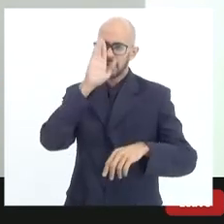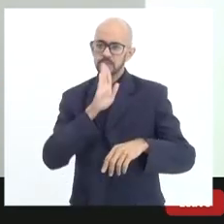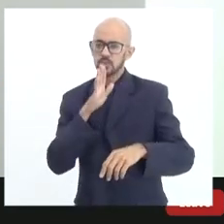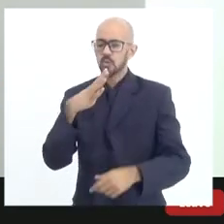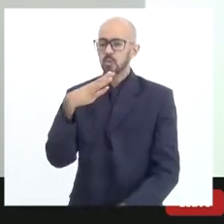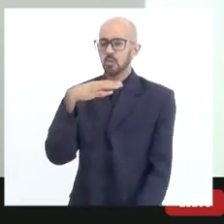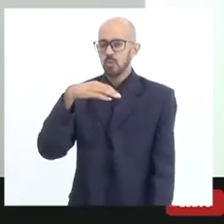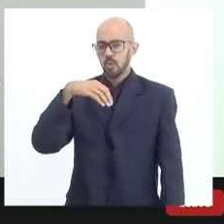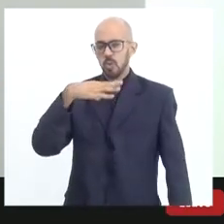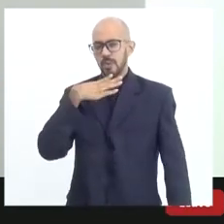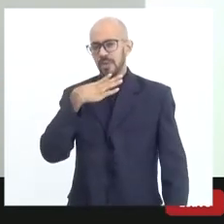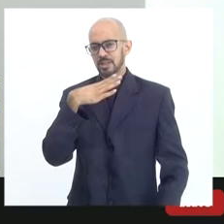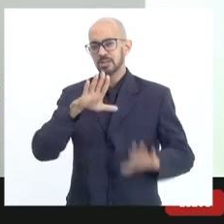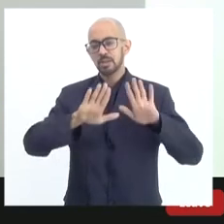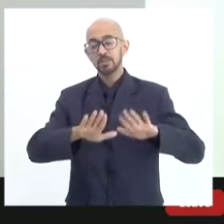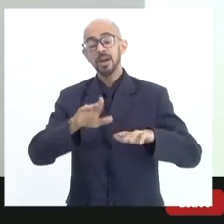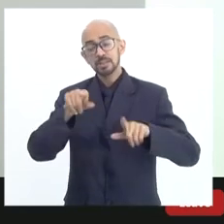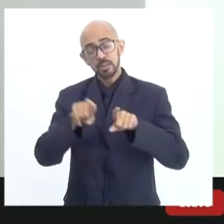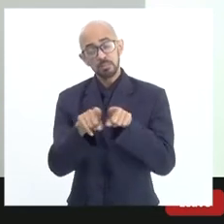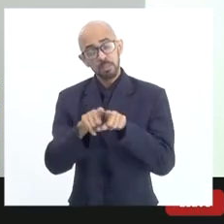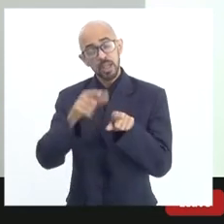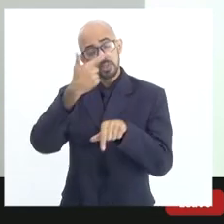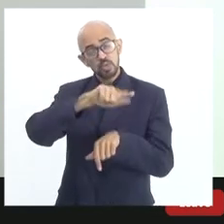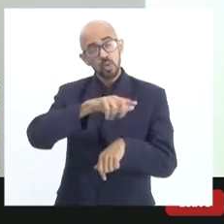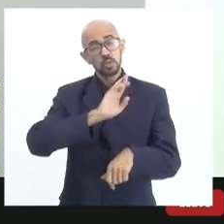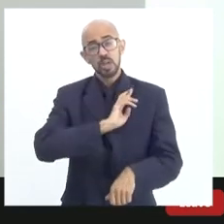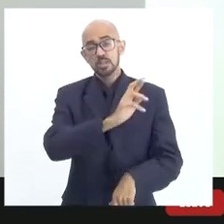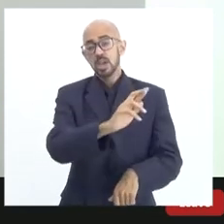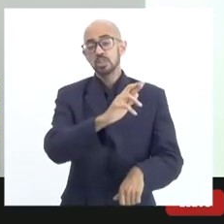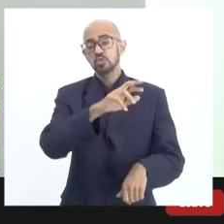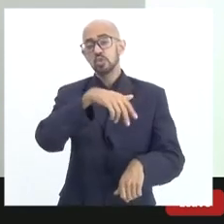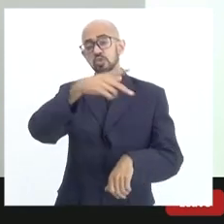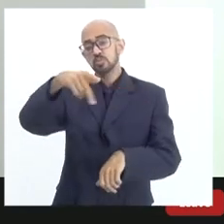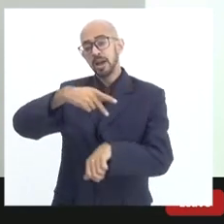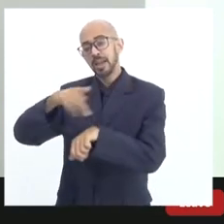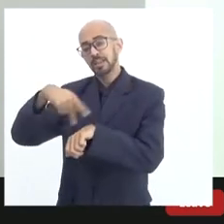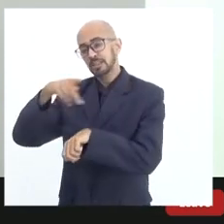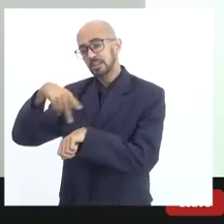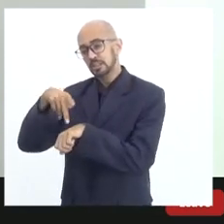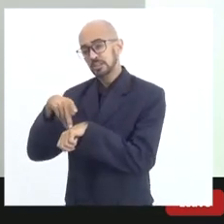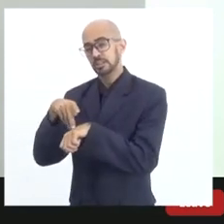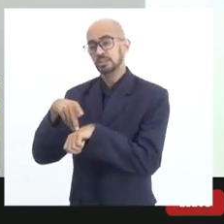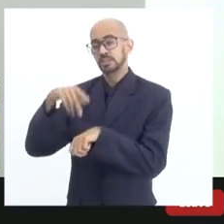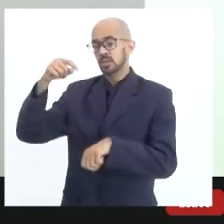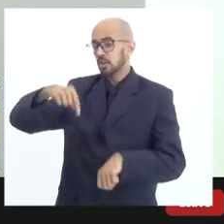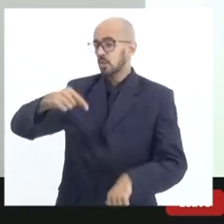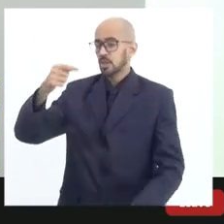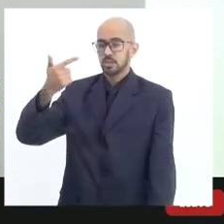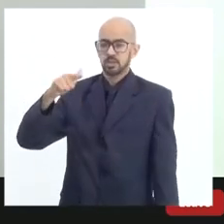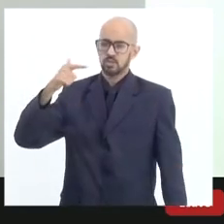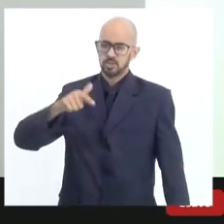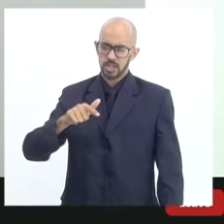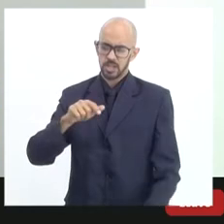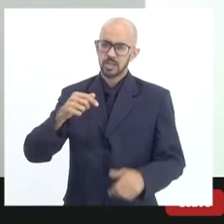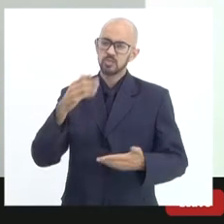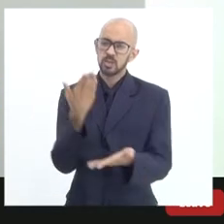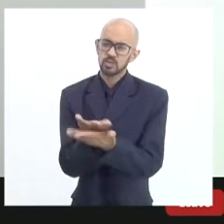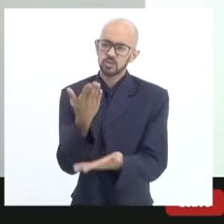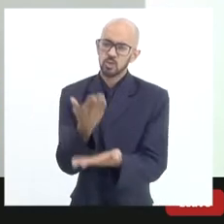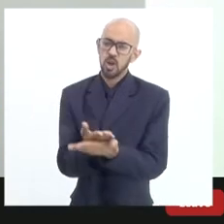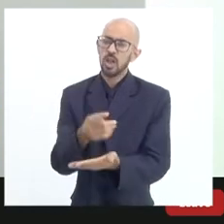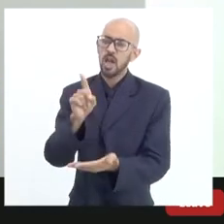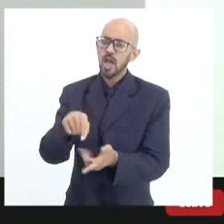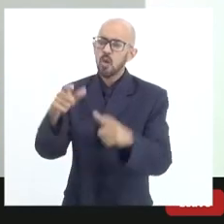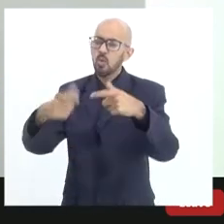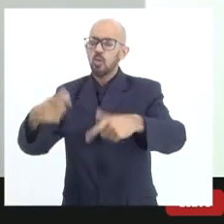são professadas no Brasil, mas países afora. E o espaço escolar é um espaço onde a gente pode,